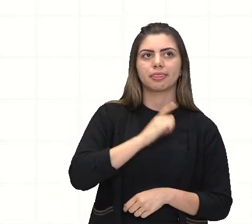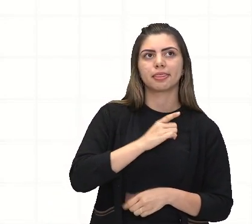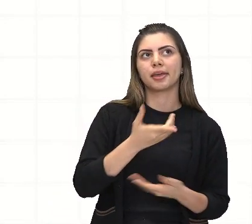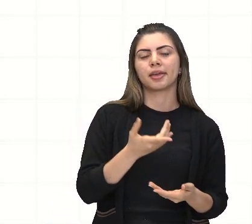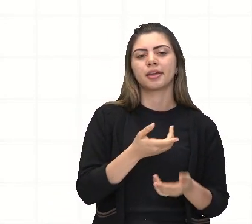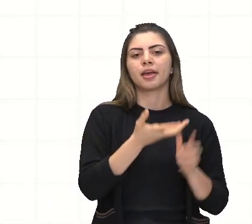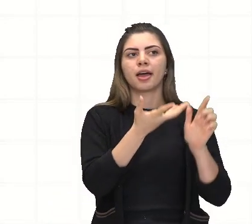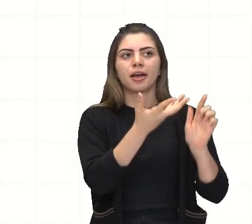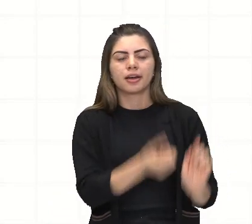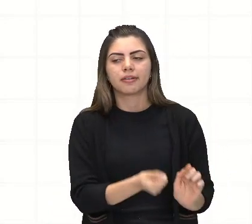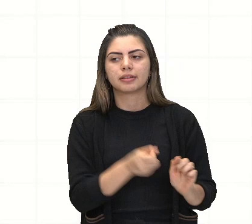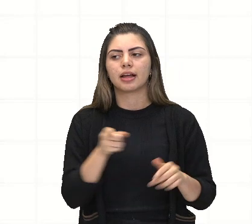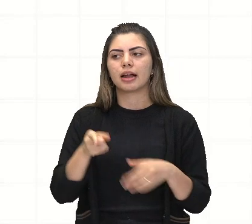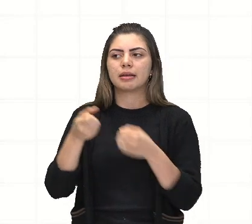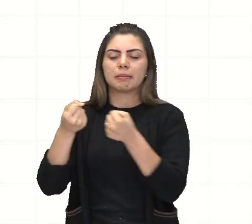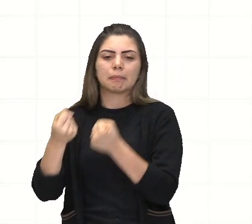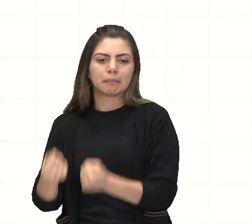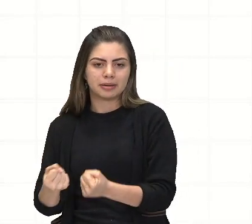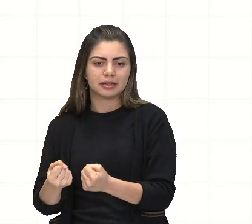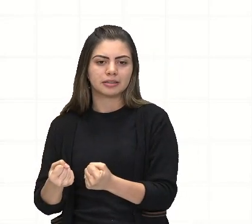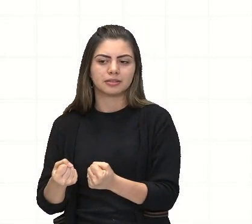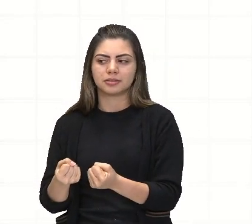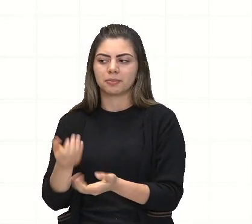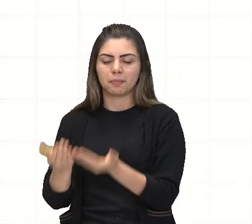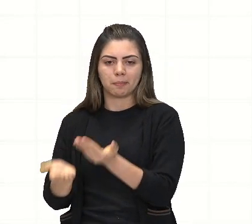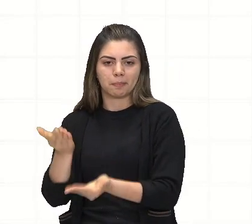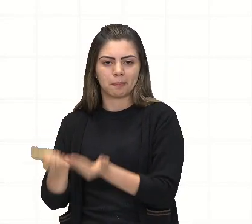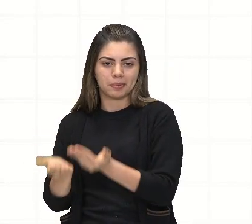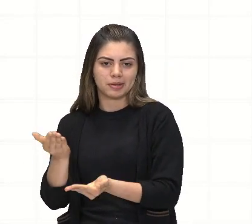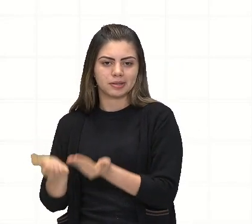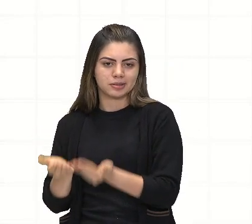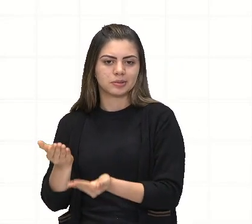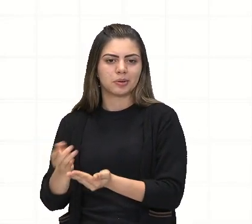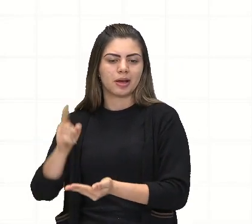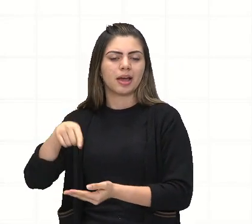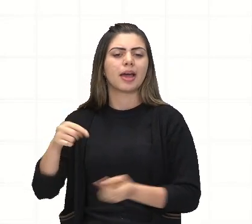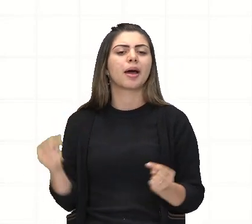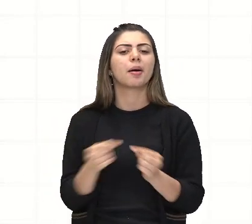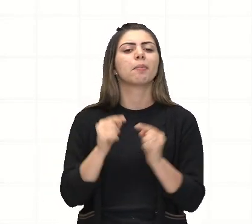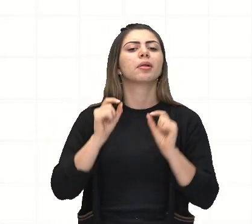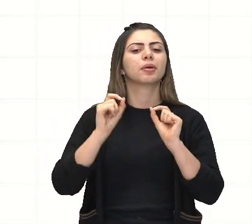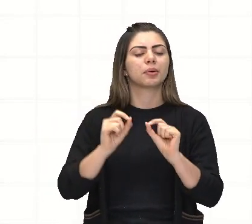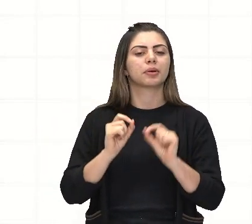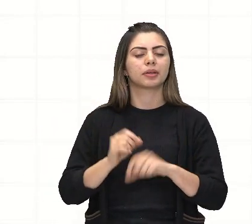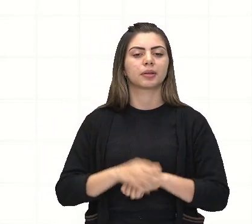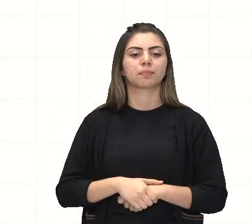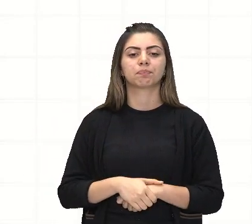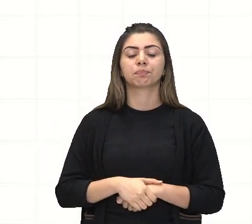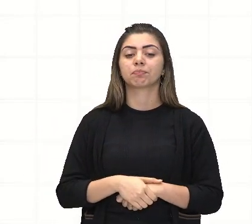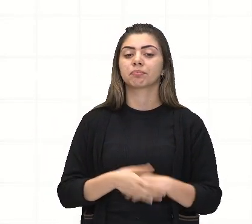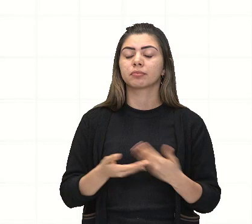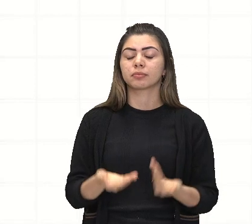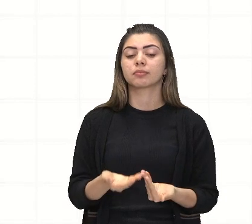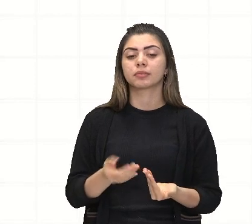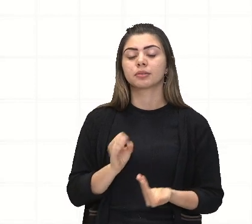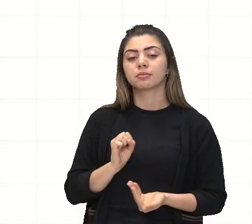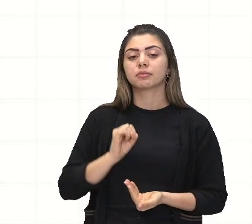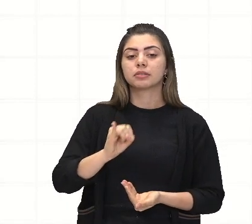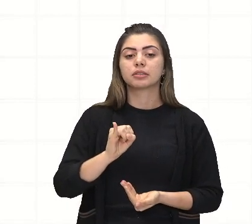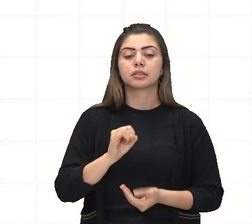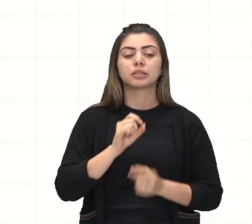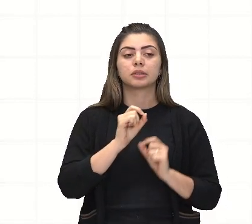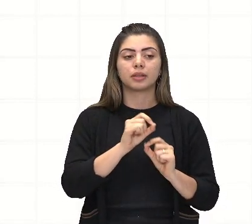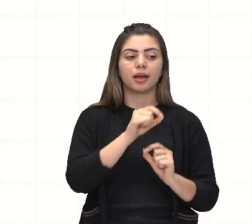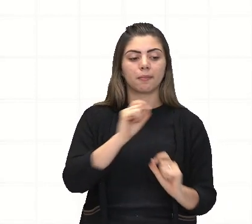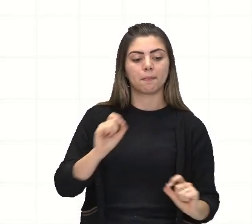determinado peso, isso pode ser considerado, eu posso aumentar, automaticamente o outro